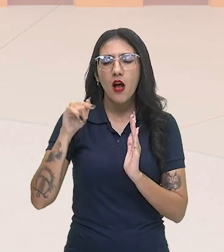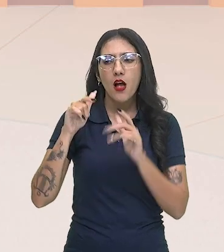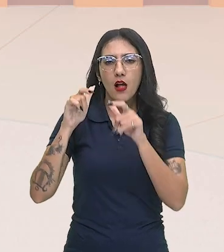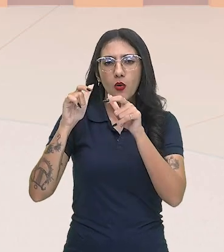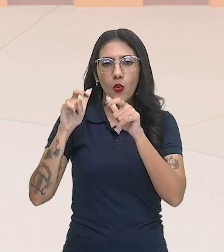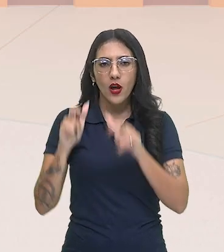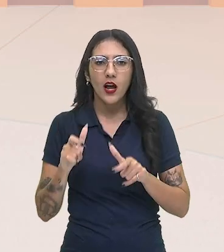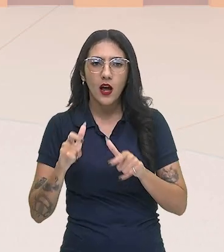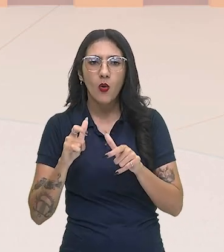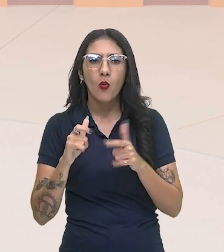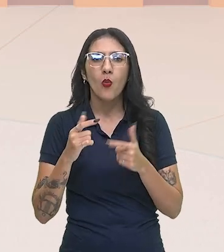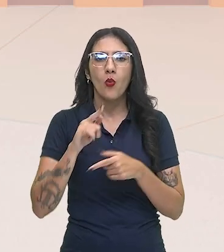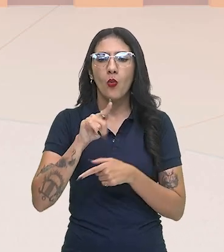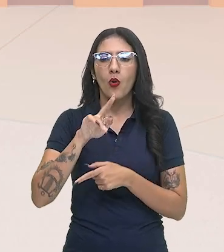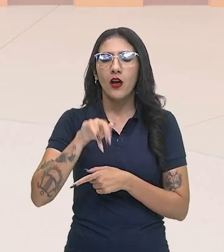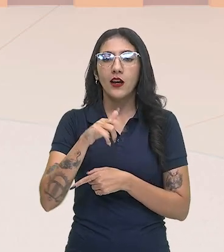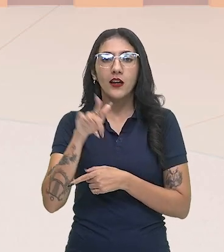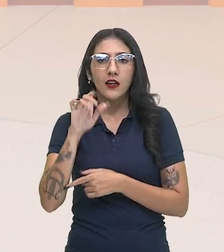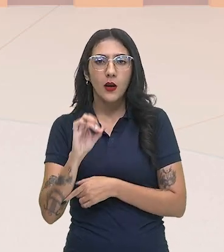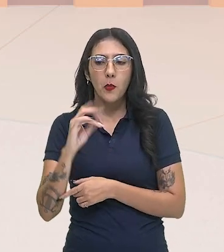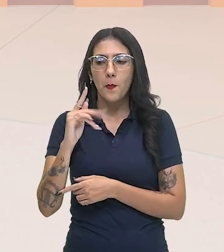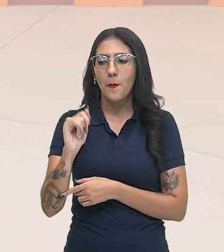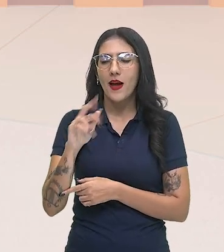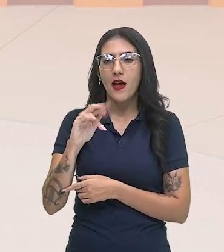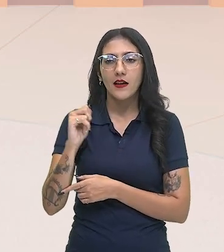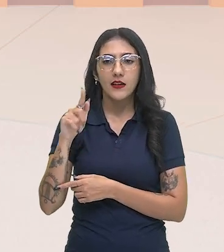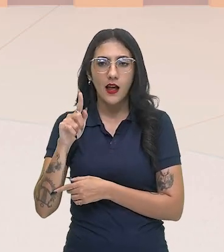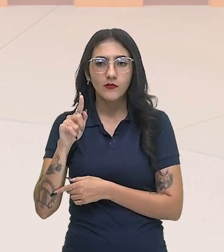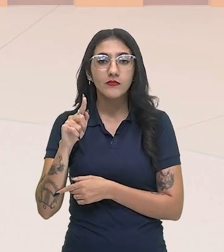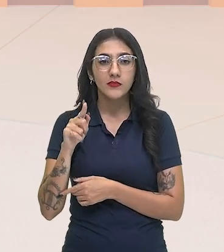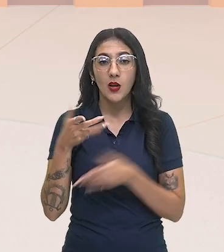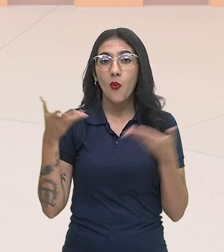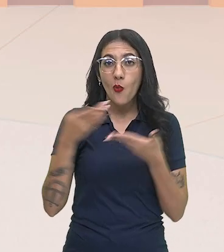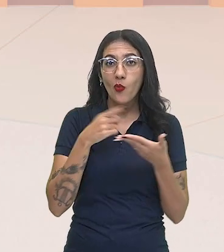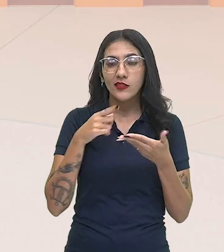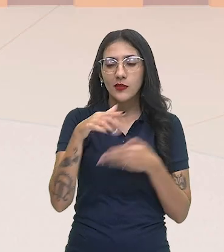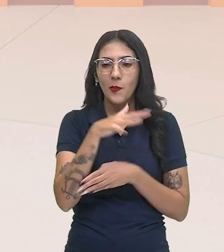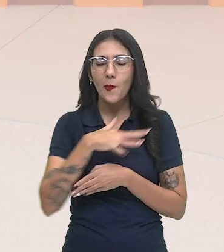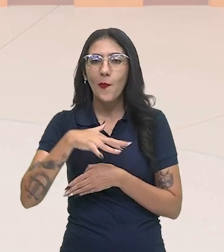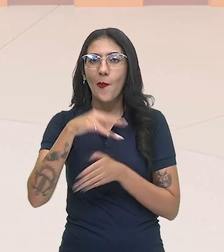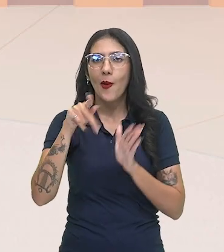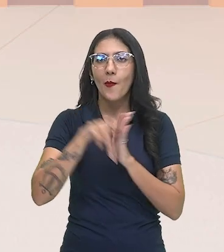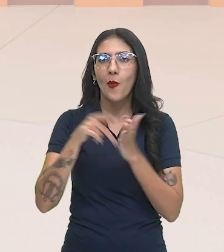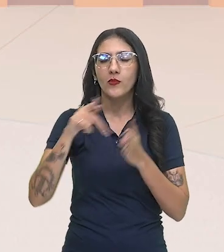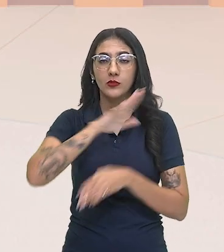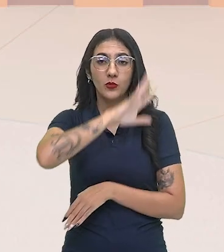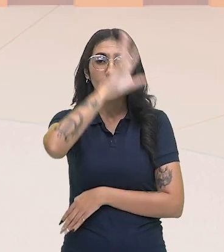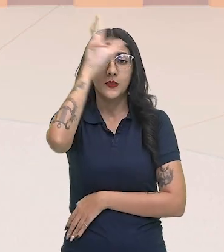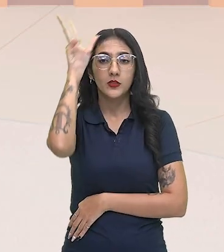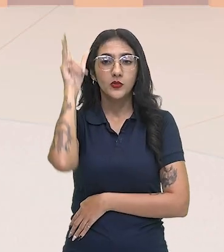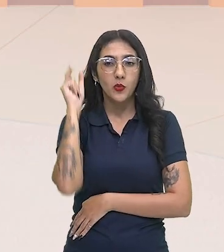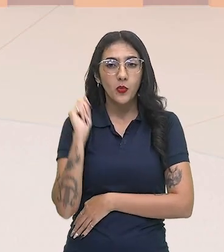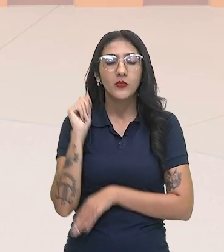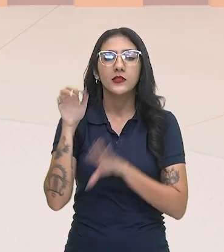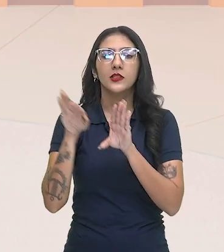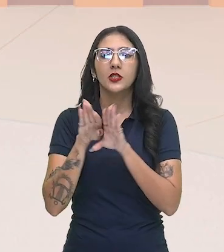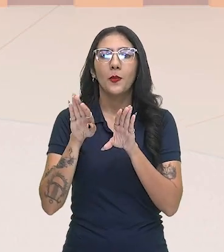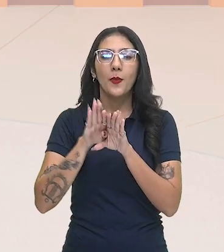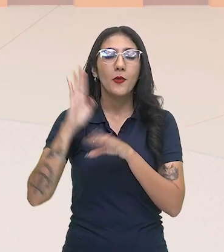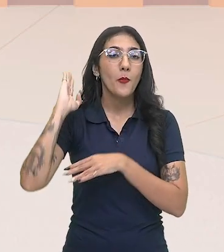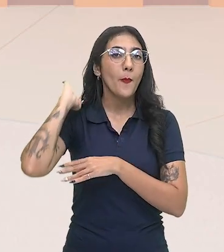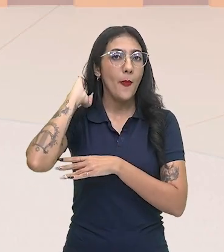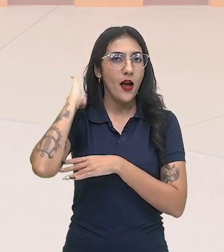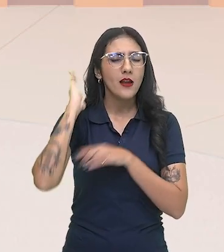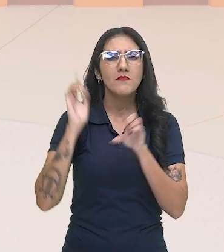que atualmente engloba aí os estados do Amazonas e do Pará, isso na atualidade. Mas